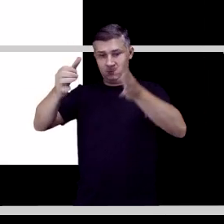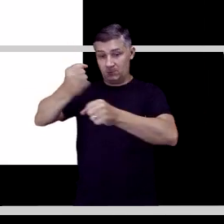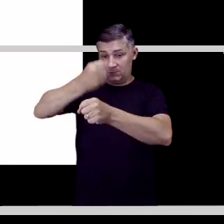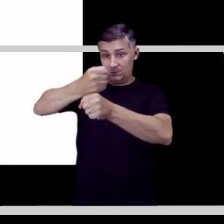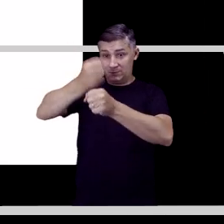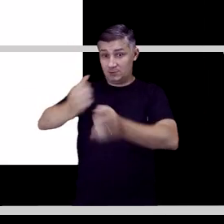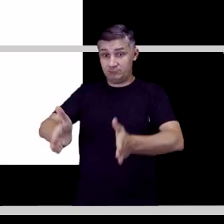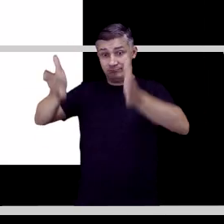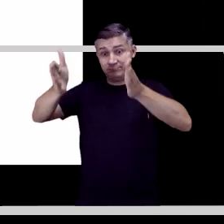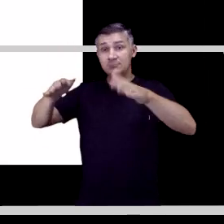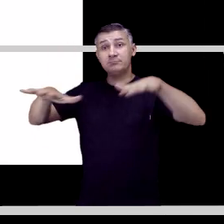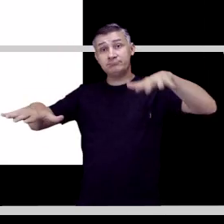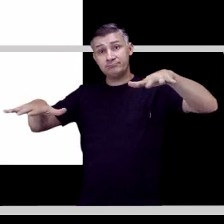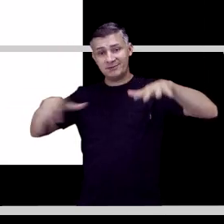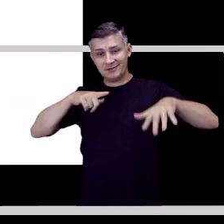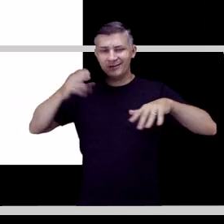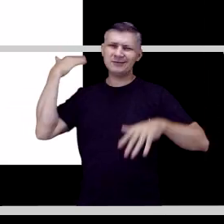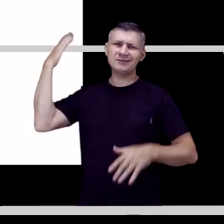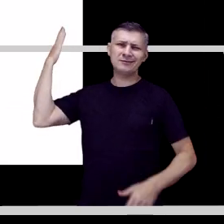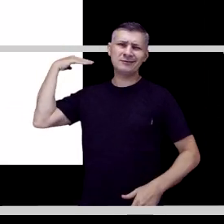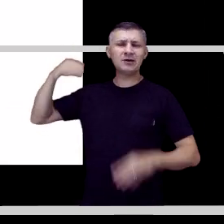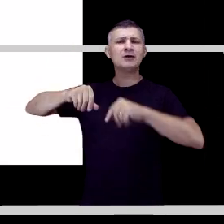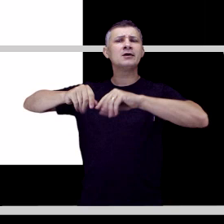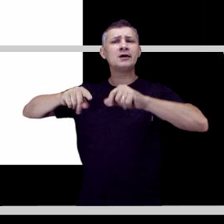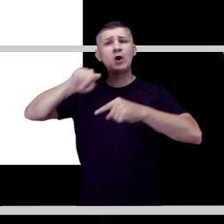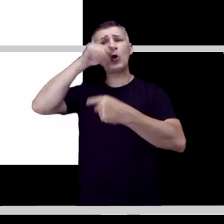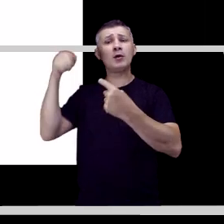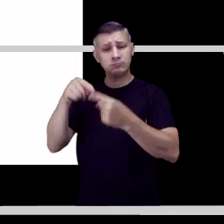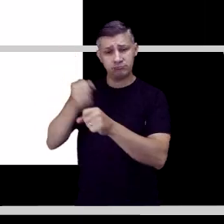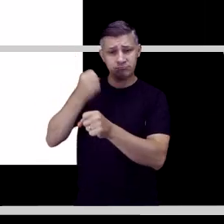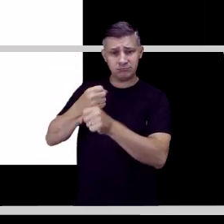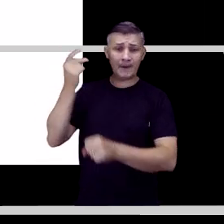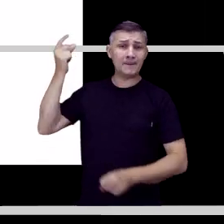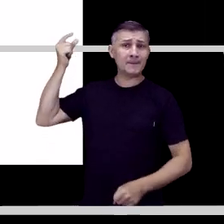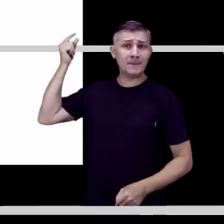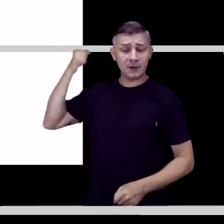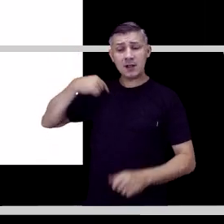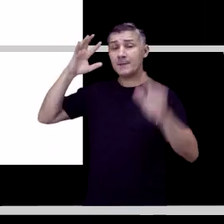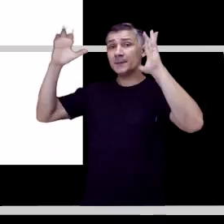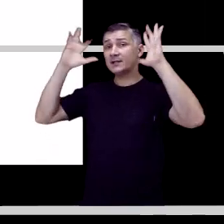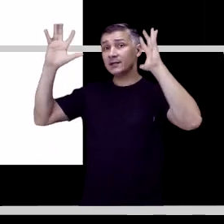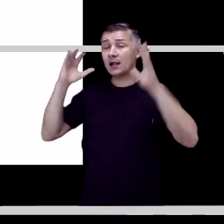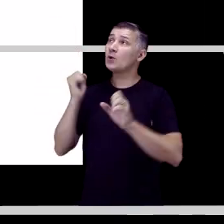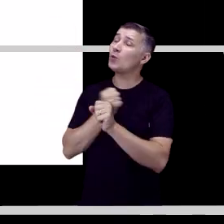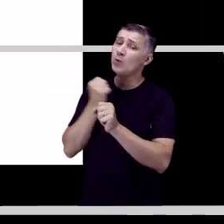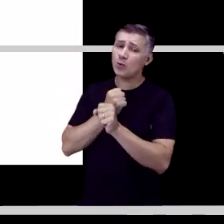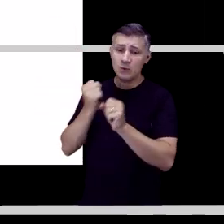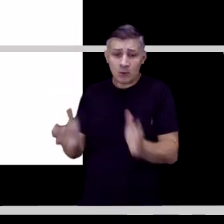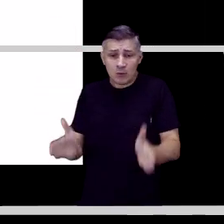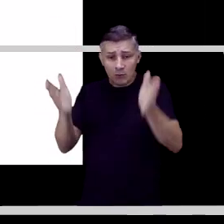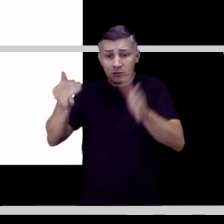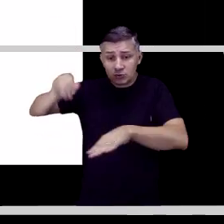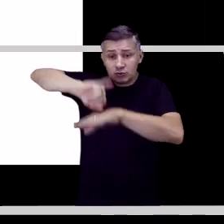constrói exatamente esse novo nível. Esse é o terreno originalmente destinado para ele. No primeiro momento, se imaginava construir